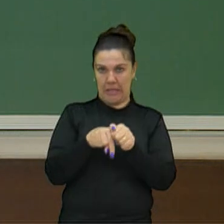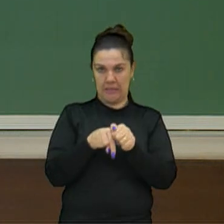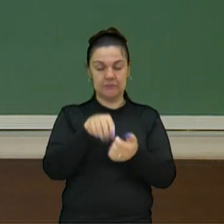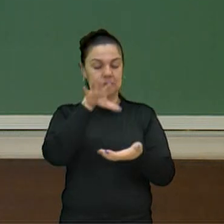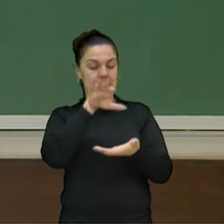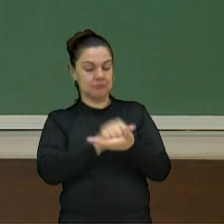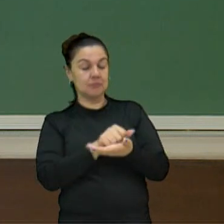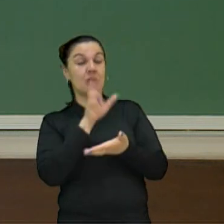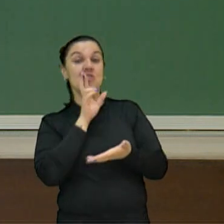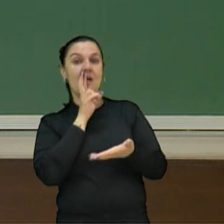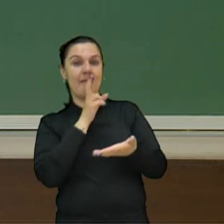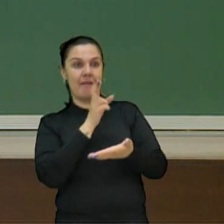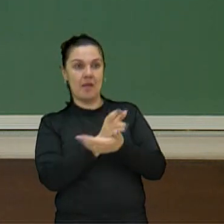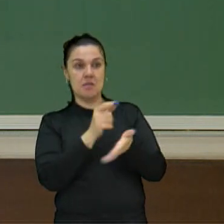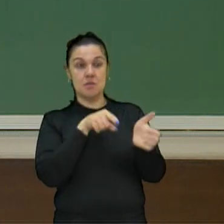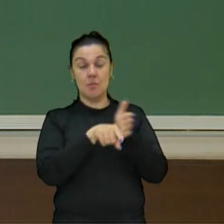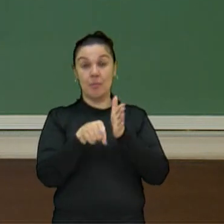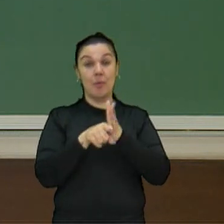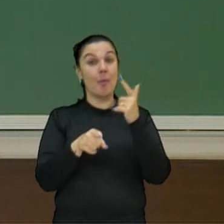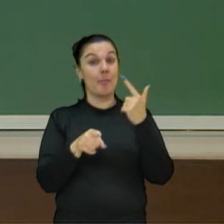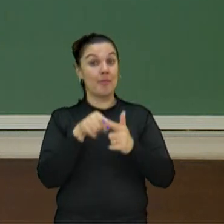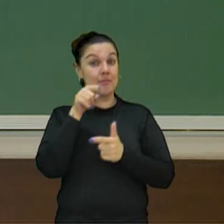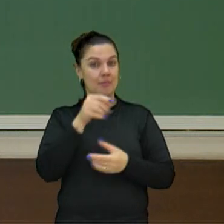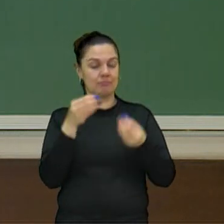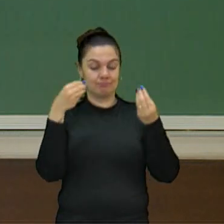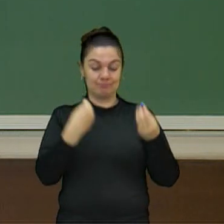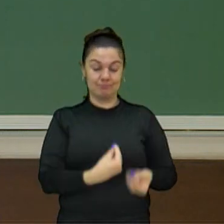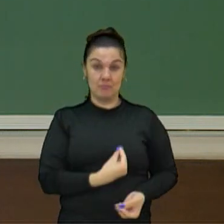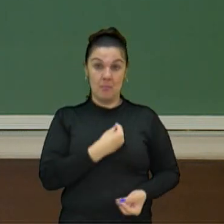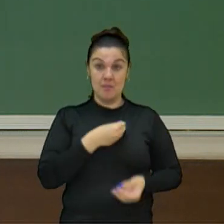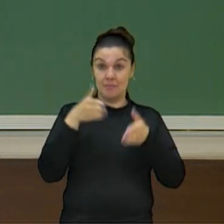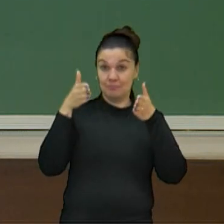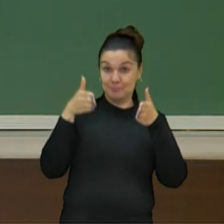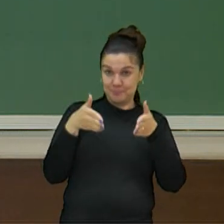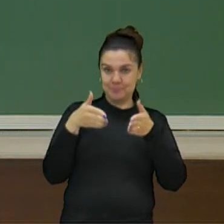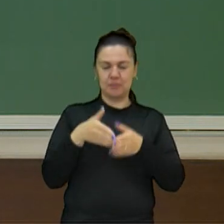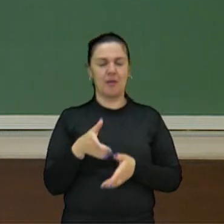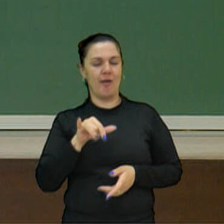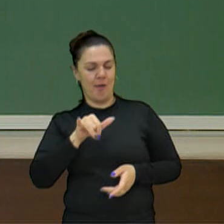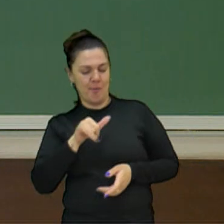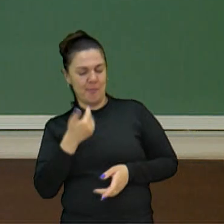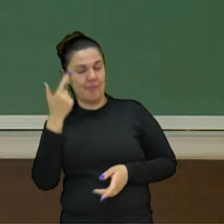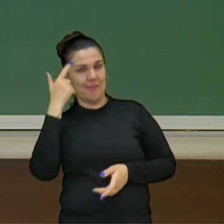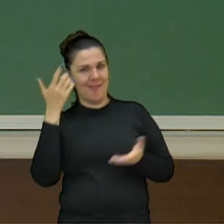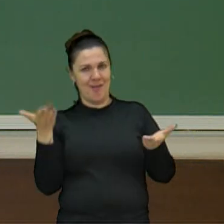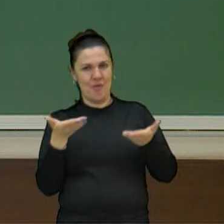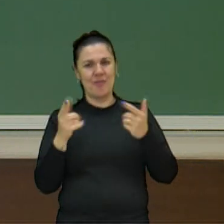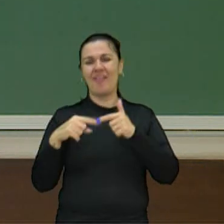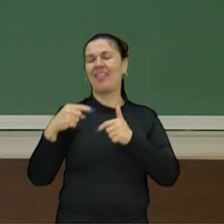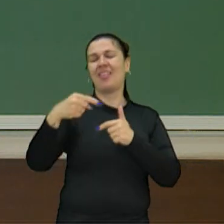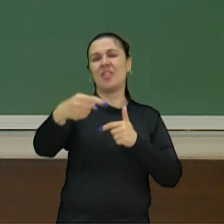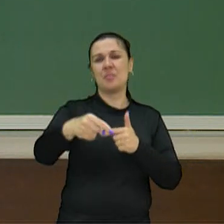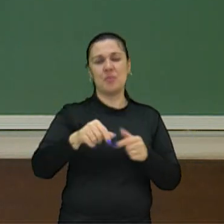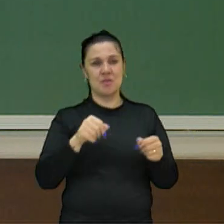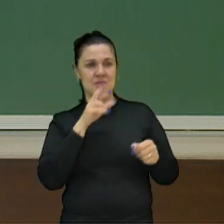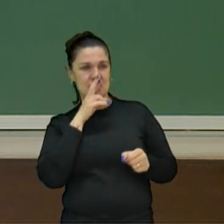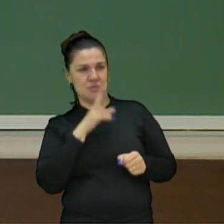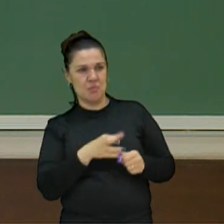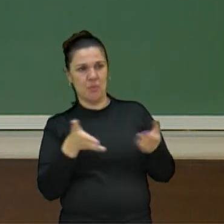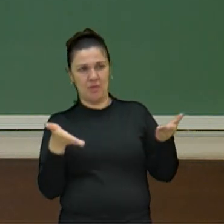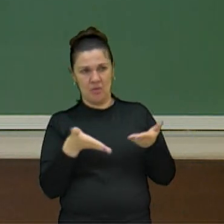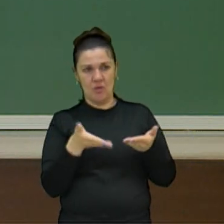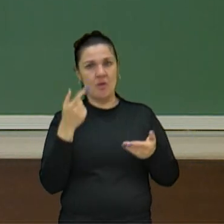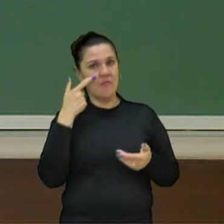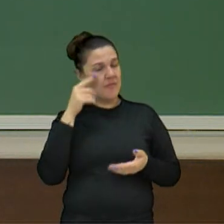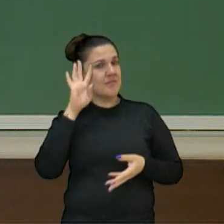Entra lá e já responde. Para quê? Para você confirmar a sua presença. Aproveita que está fresco na cabeça, não fica deixando para depois. Vai lá, responde a questão para ver